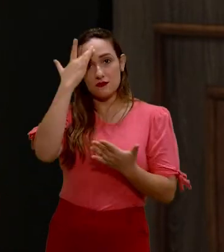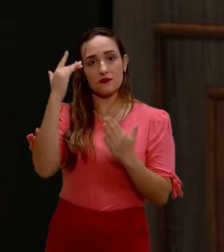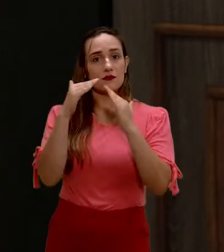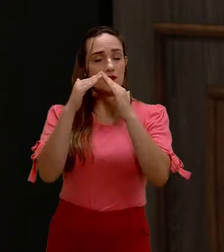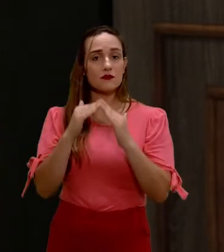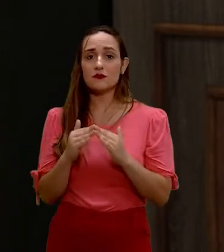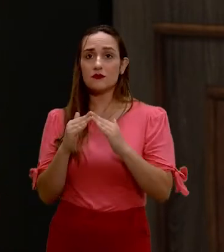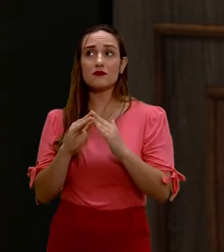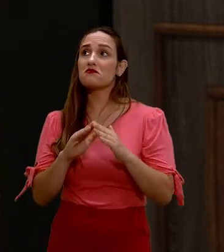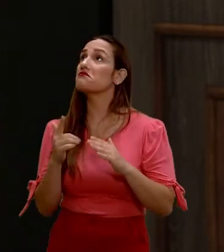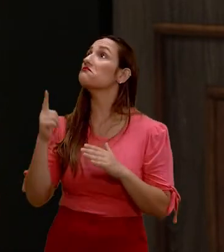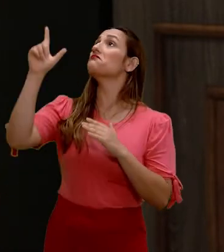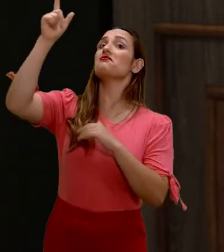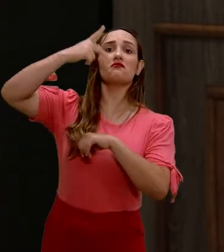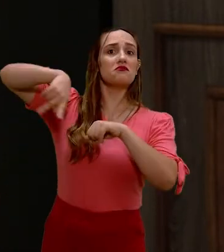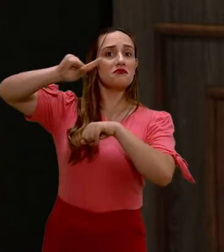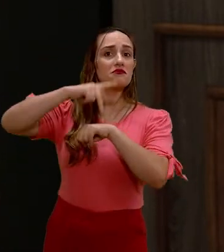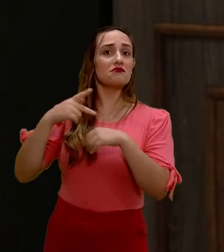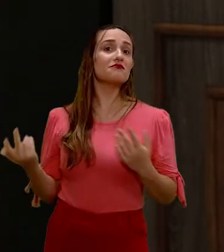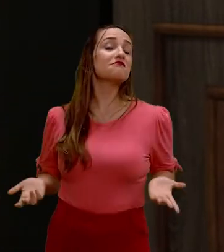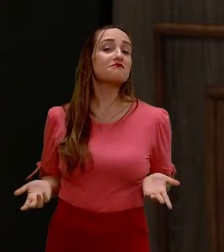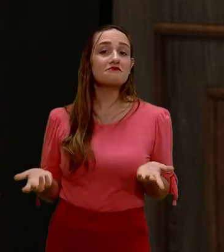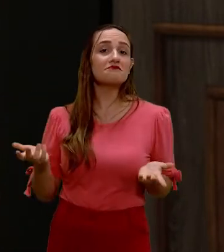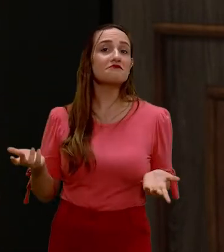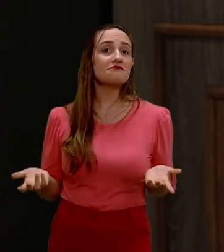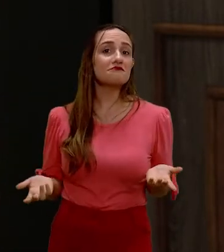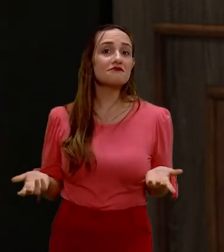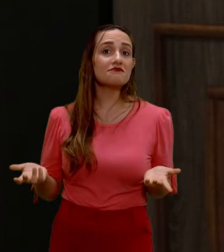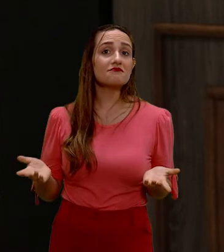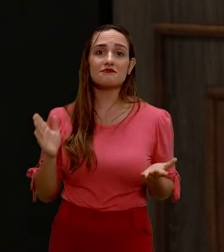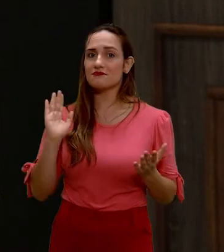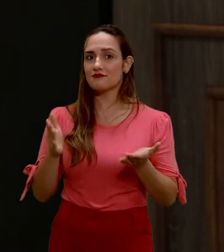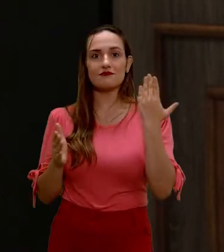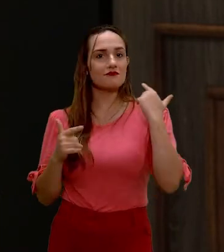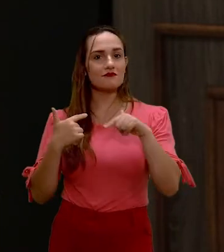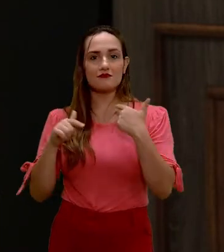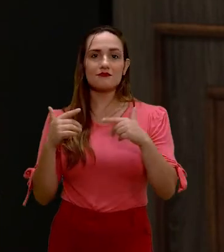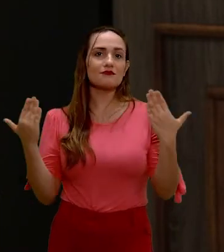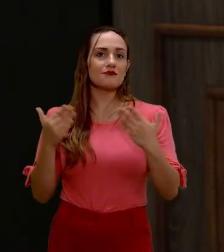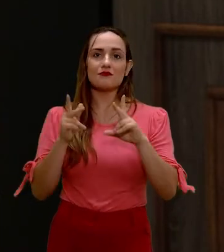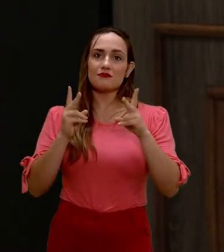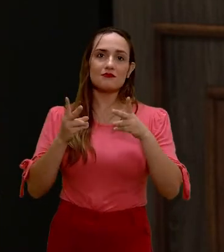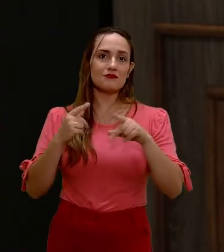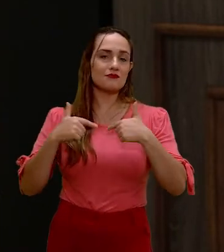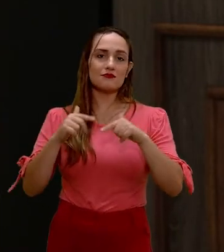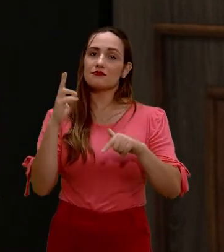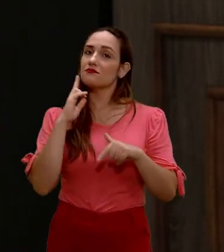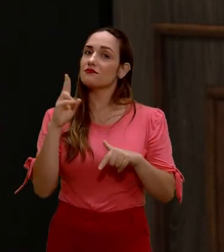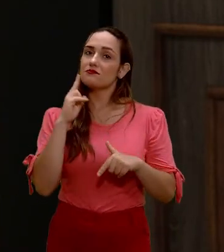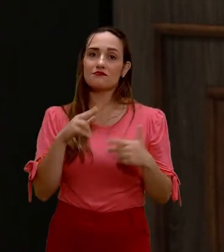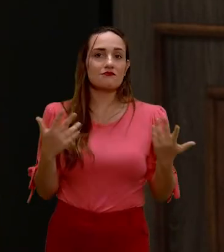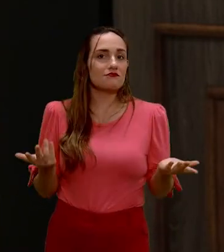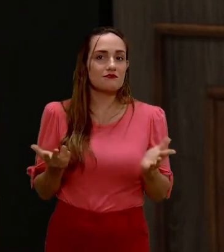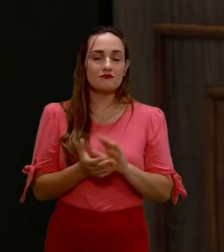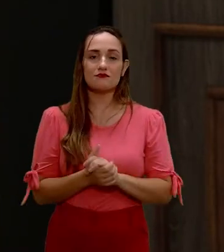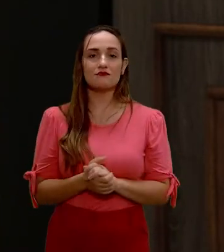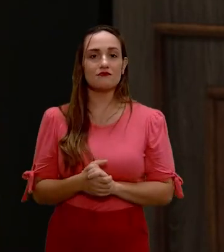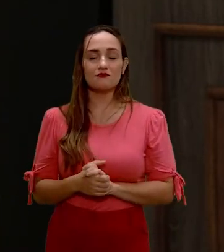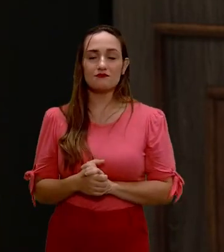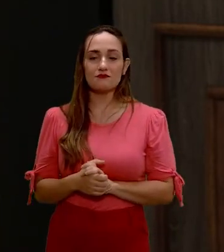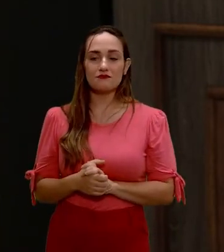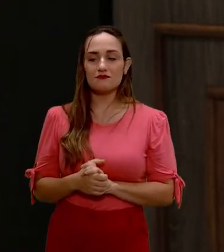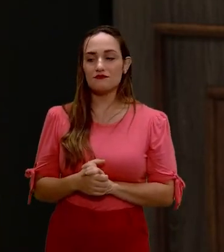país, que trabalham normalmente. Eles já trabalhavam e continua trabalhando. O que a gente fez? A